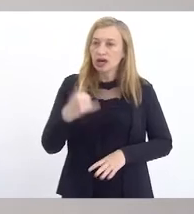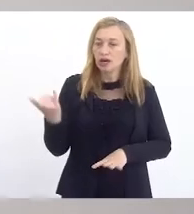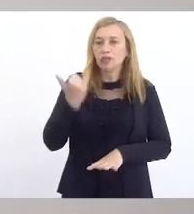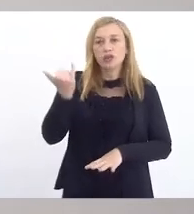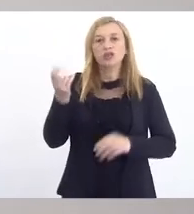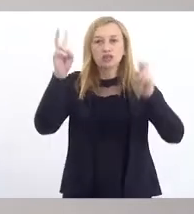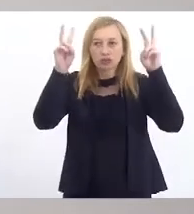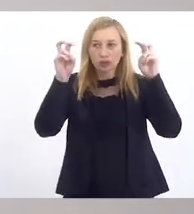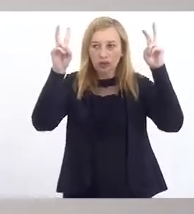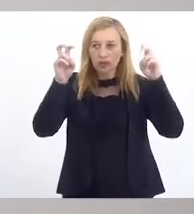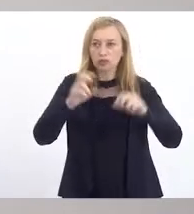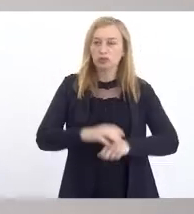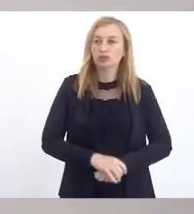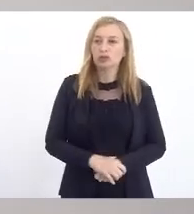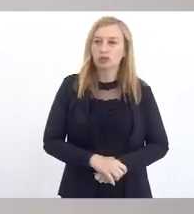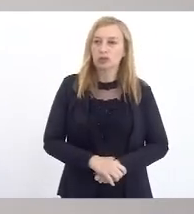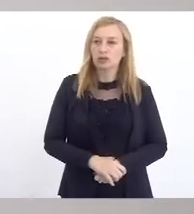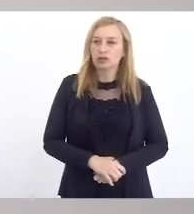da matéria,